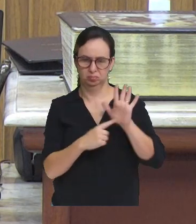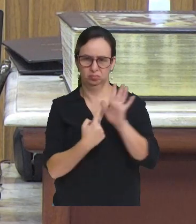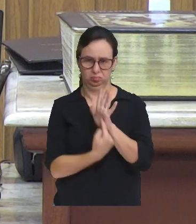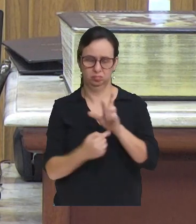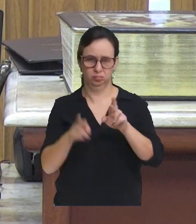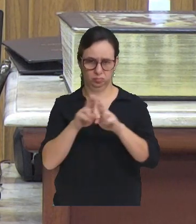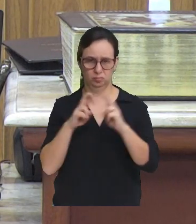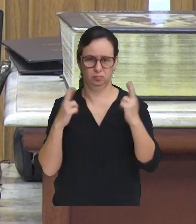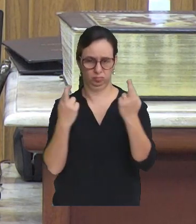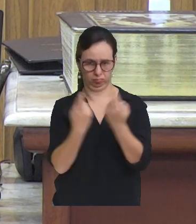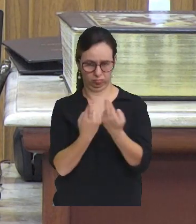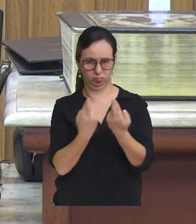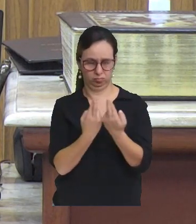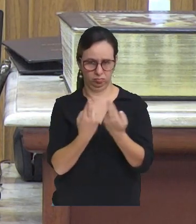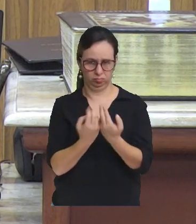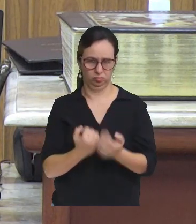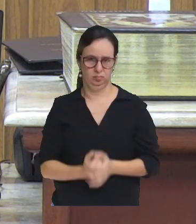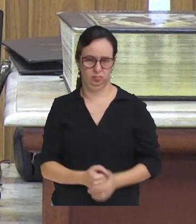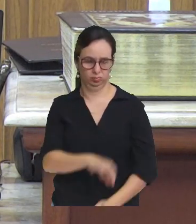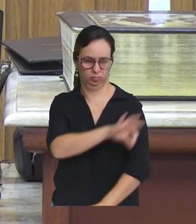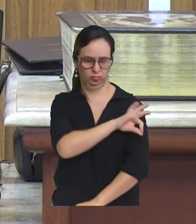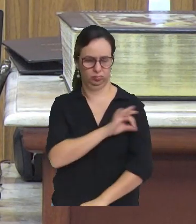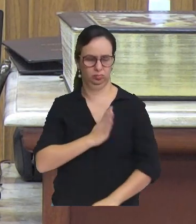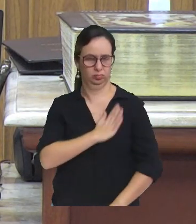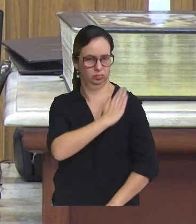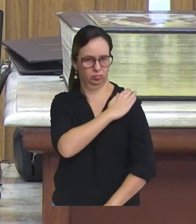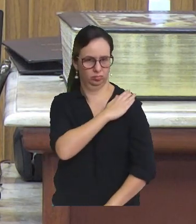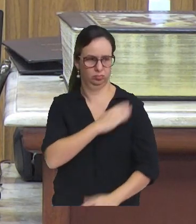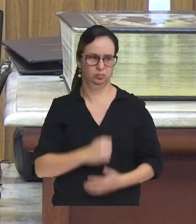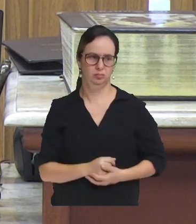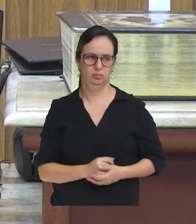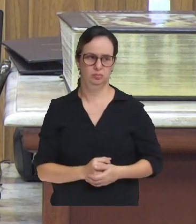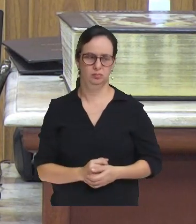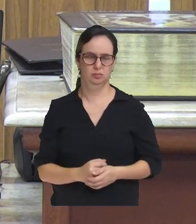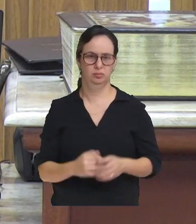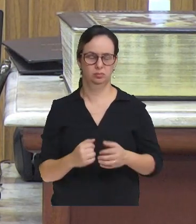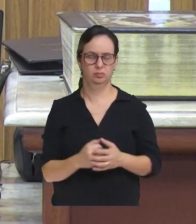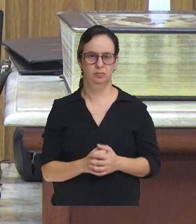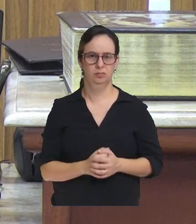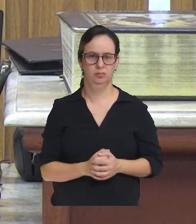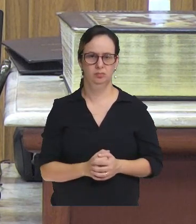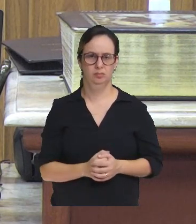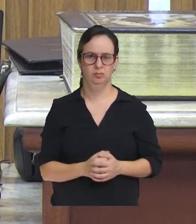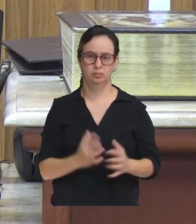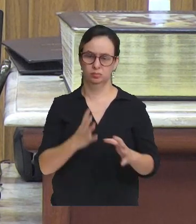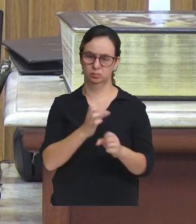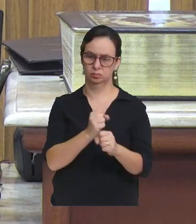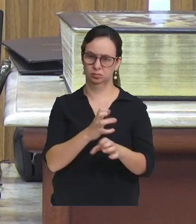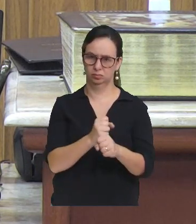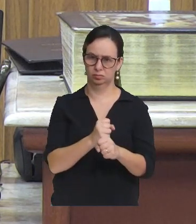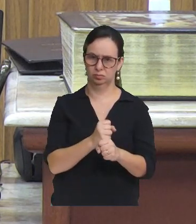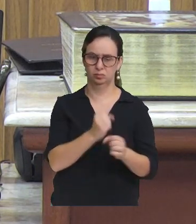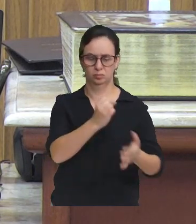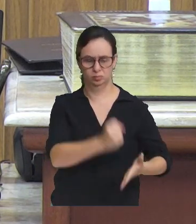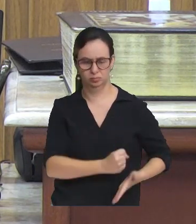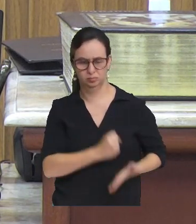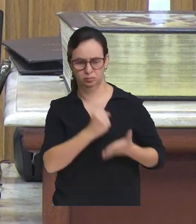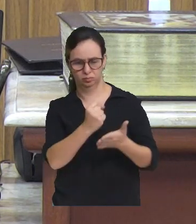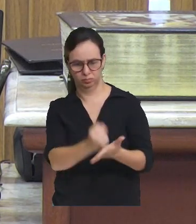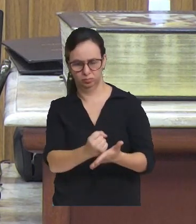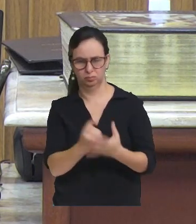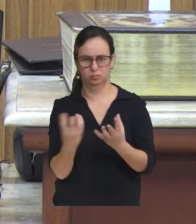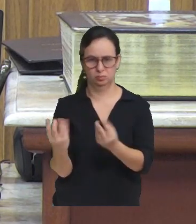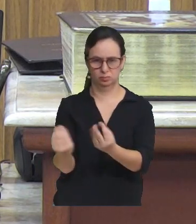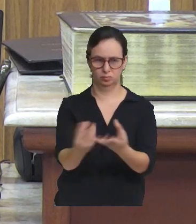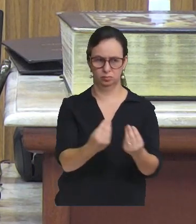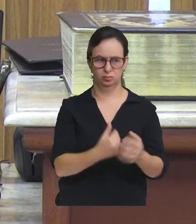da Polícia Militar, que ele pode realmente contribuir muito, porque eu não sei essa questão da estrutura. Até mandei algumas